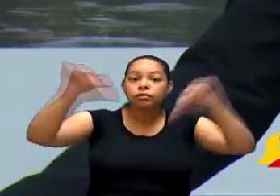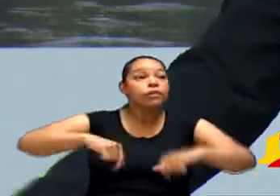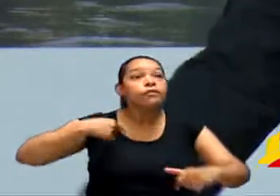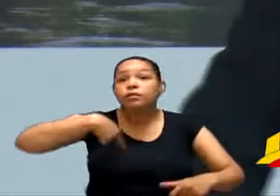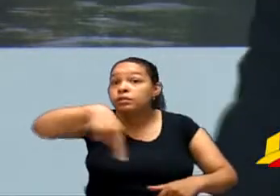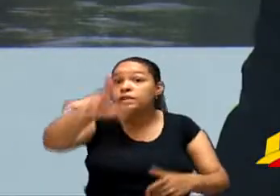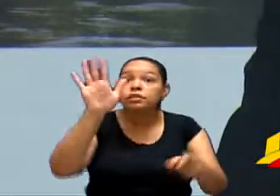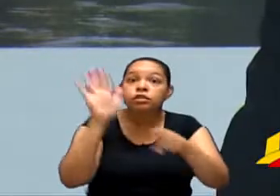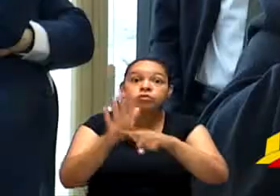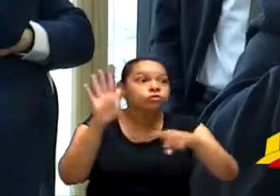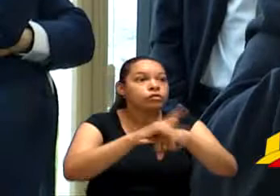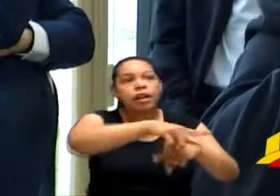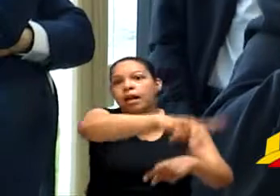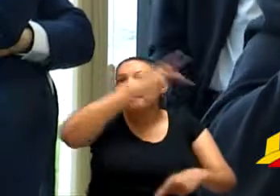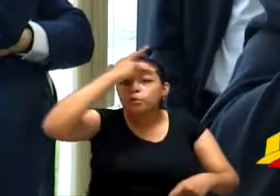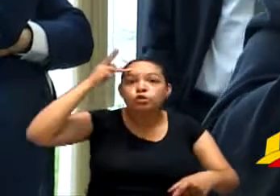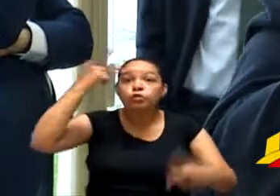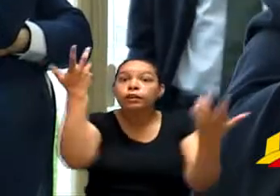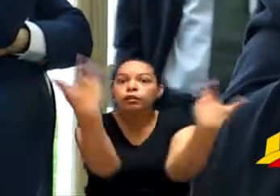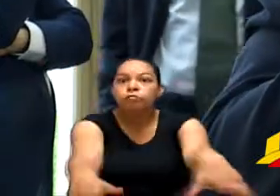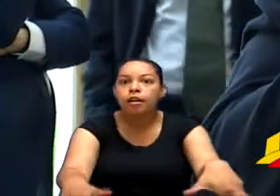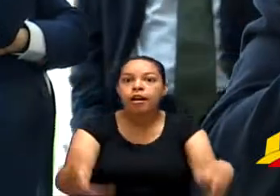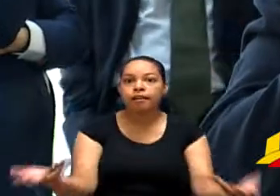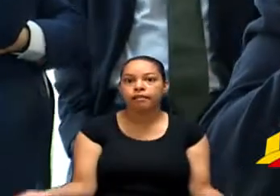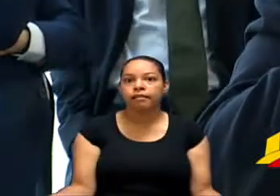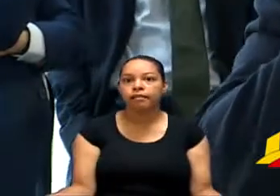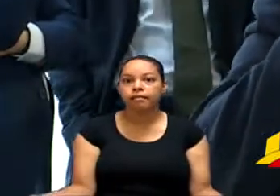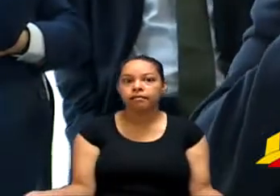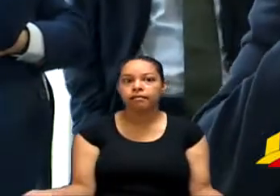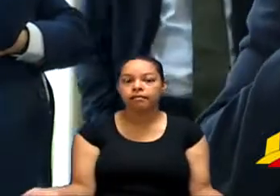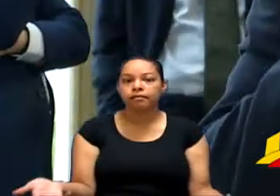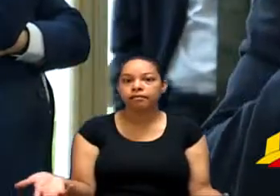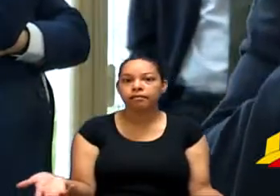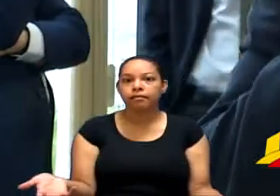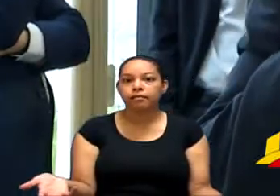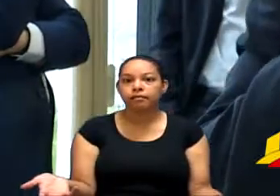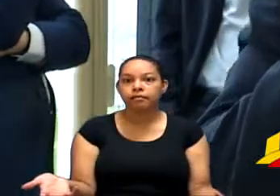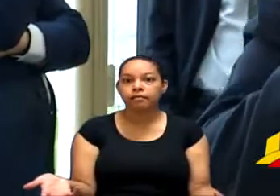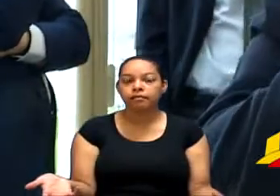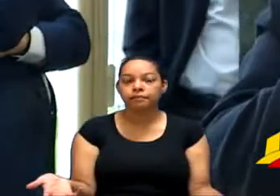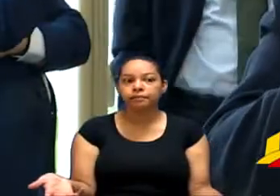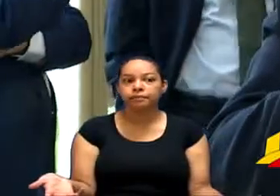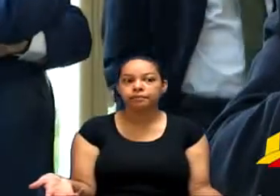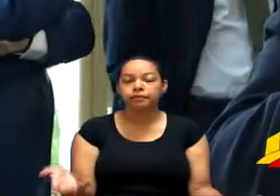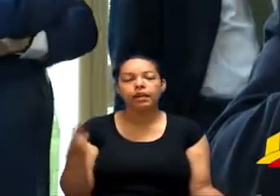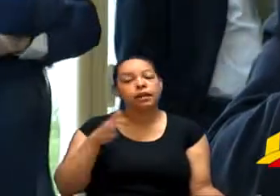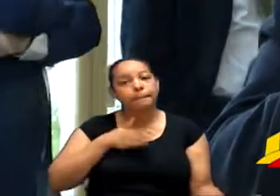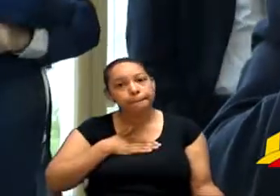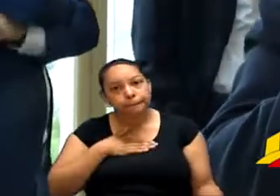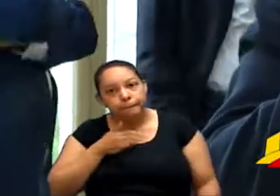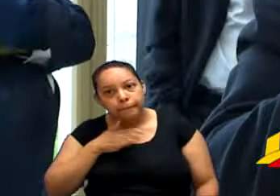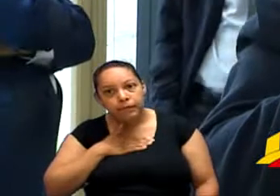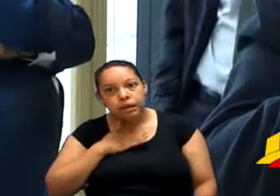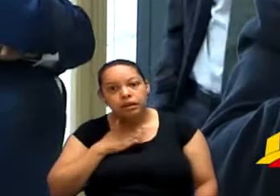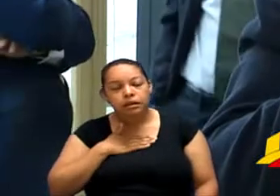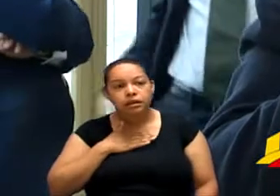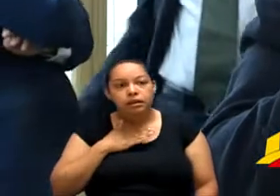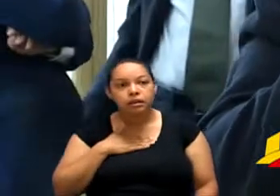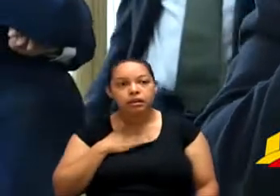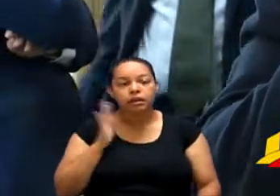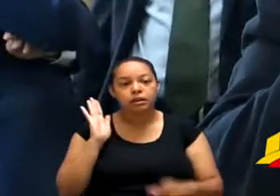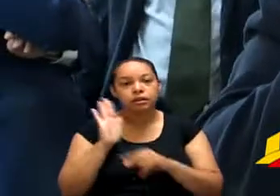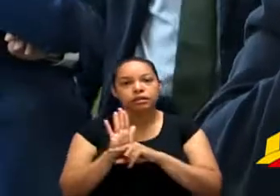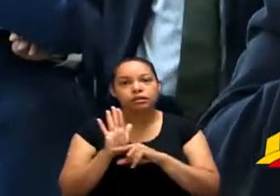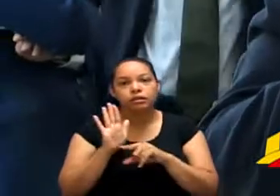mais não então Vereador a posição eu vou falar minha como vereador da comissão